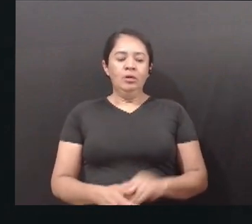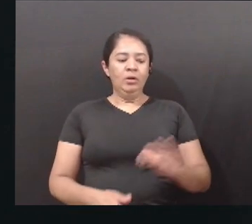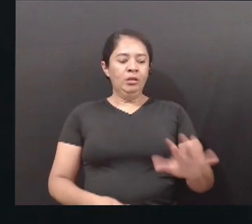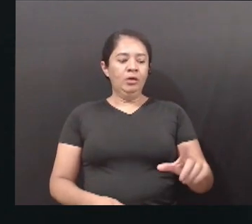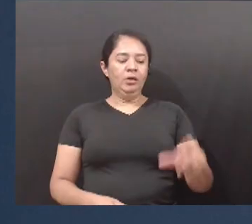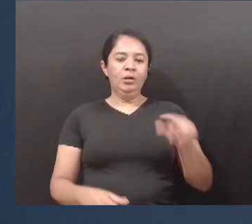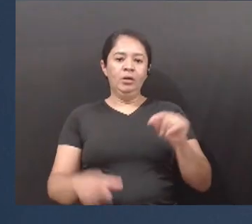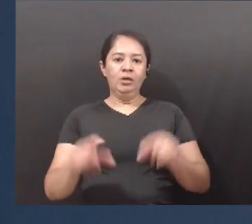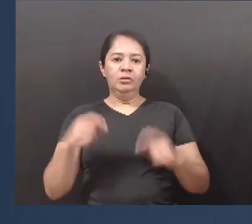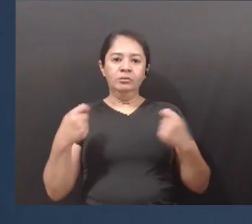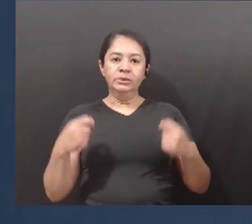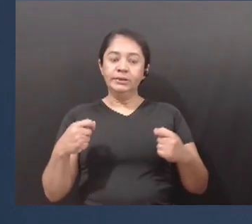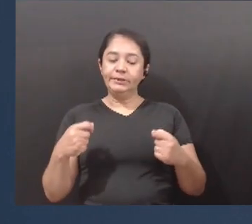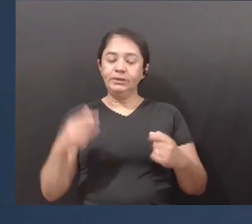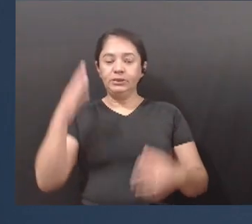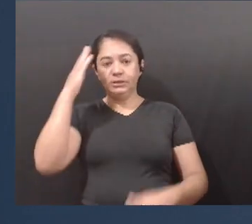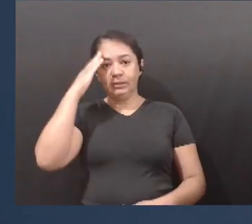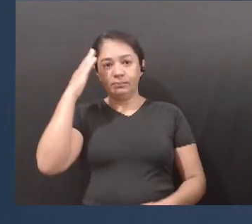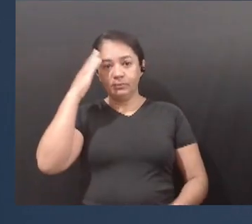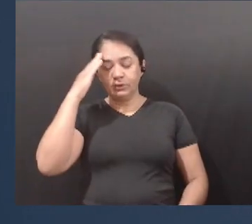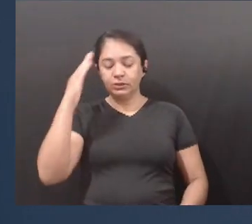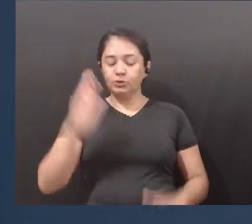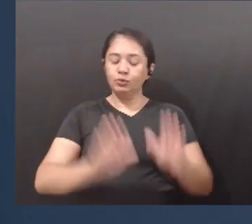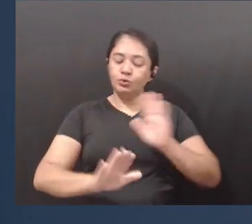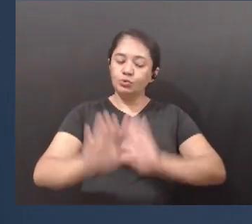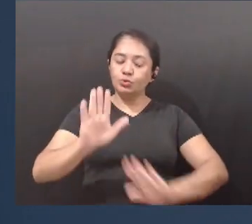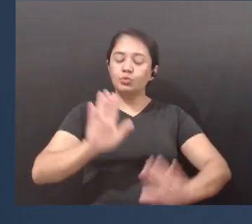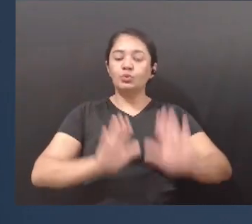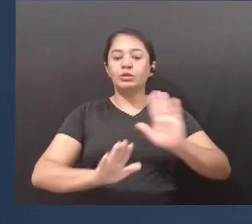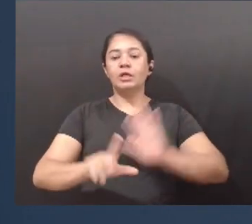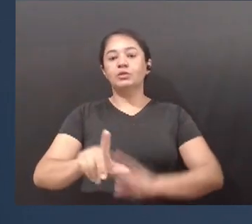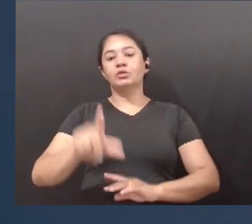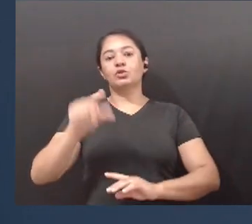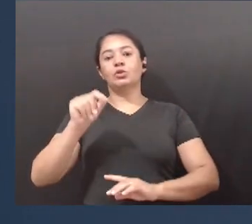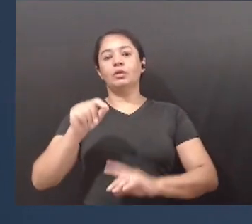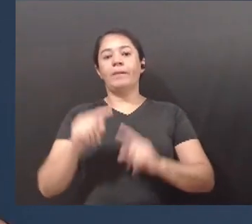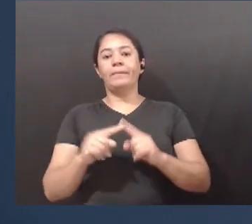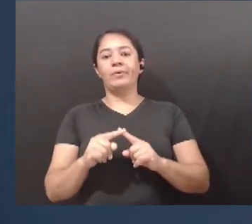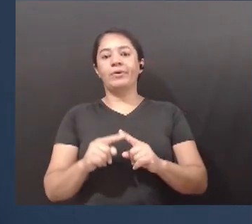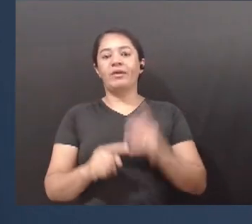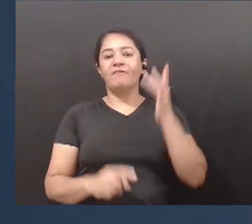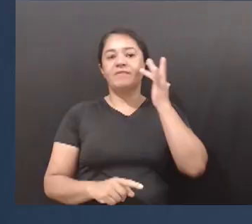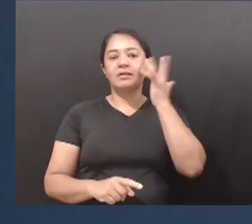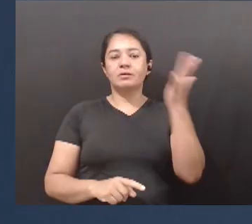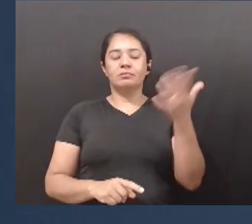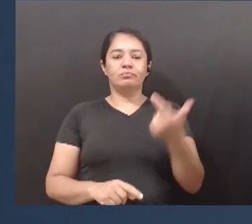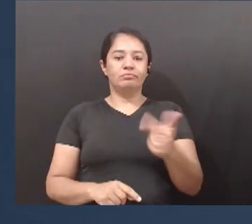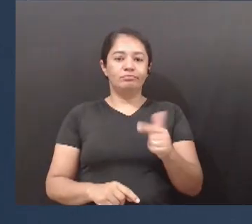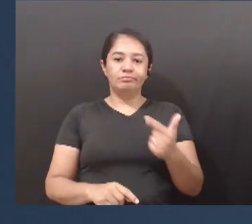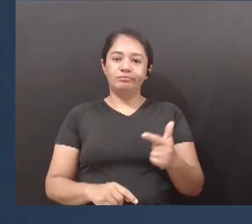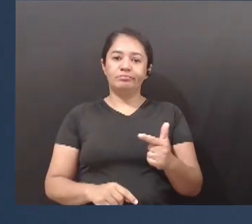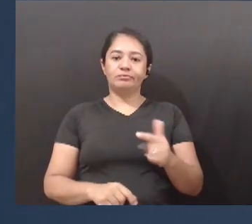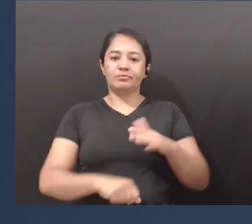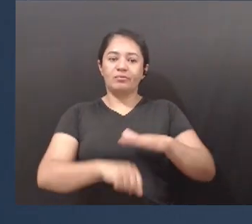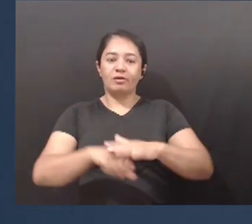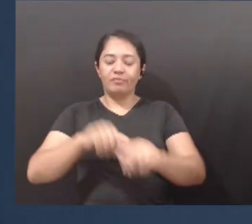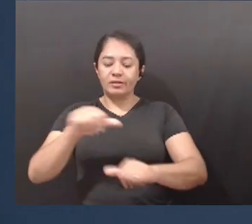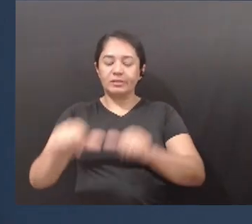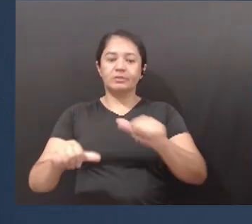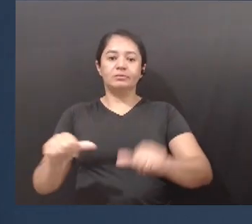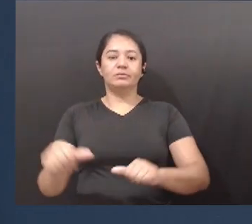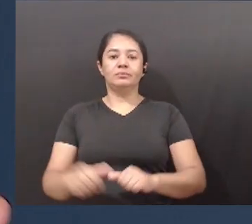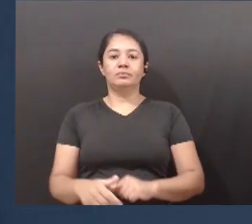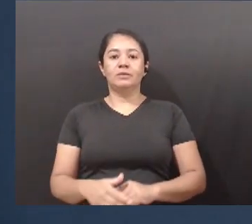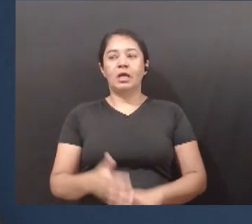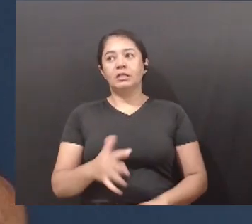com bastante cautela, porque ela já não tem tanta facilidade assim de fazer essas mudanças. E aí, às vezes acaba que uma